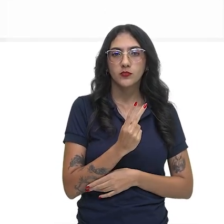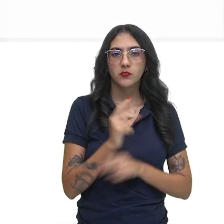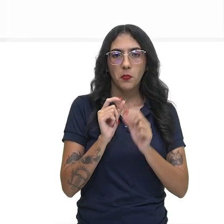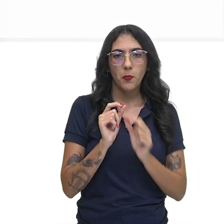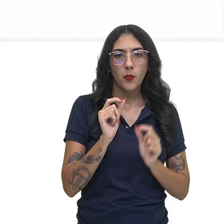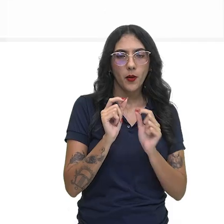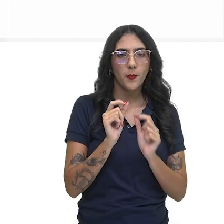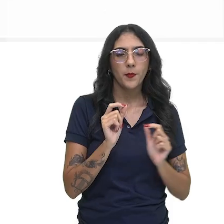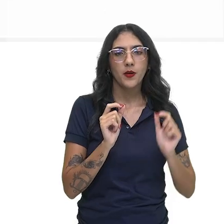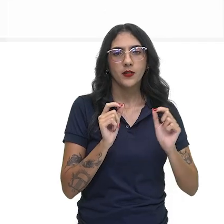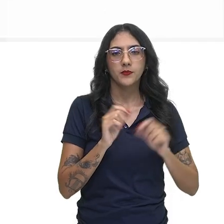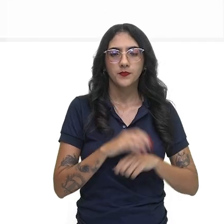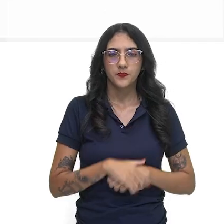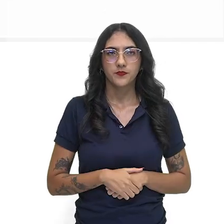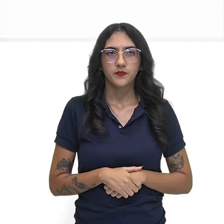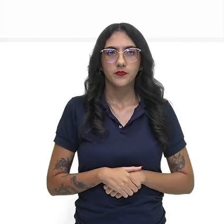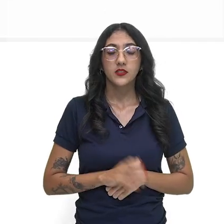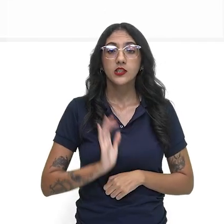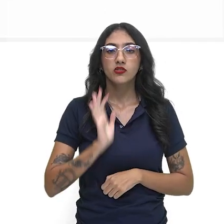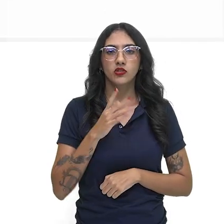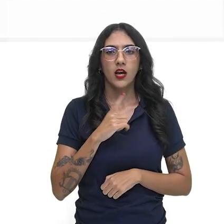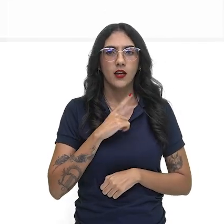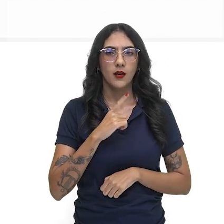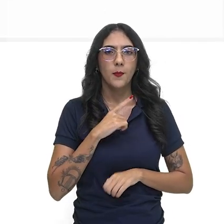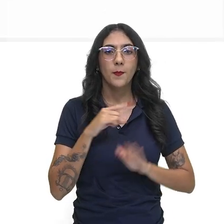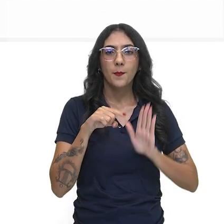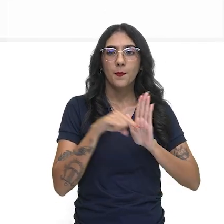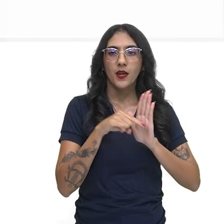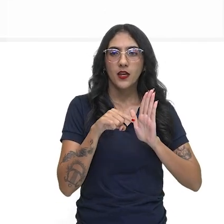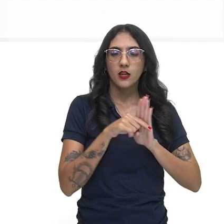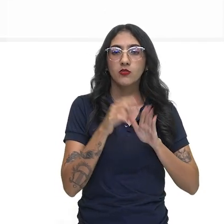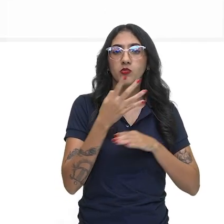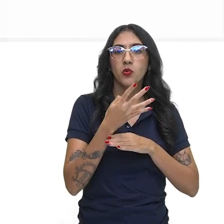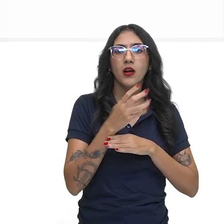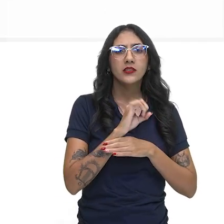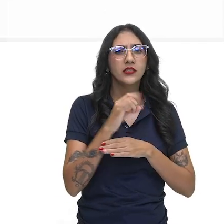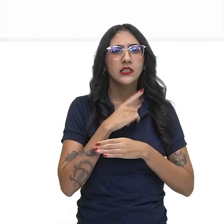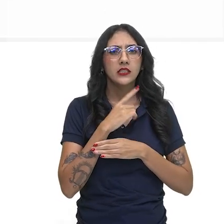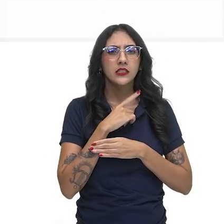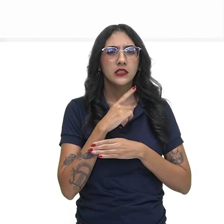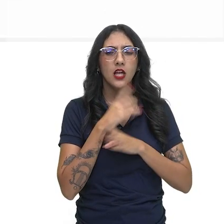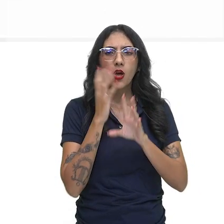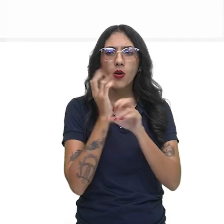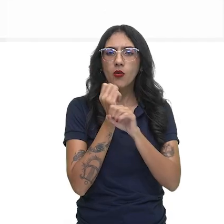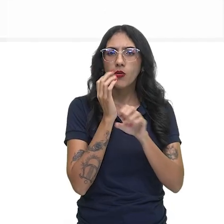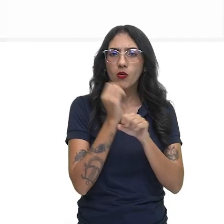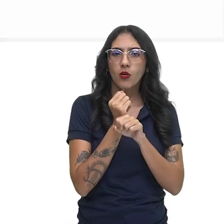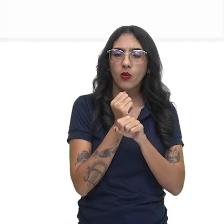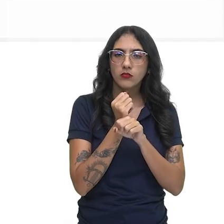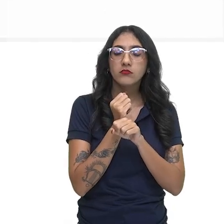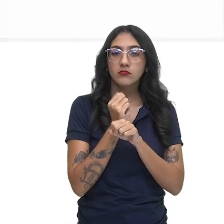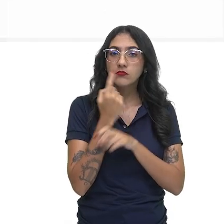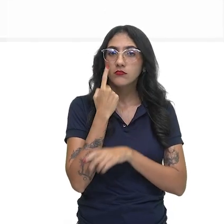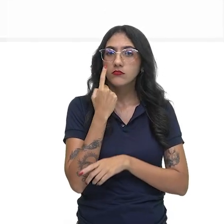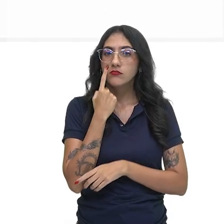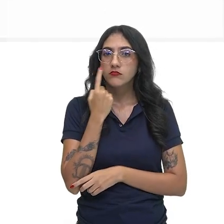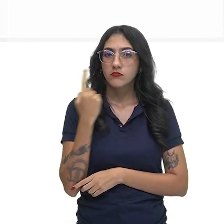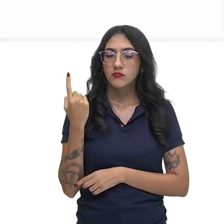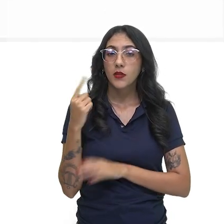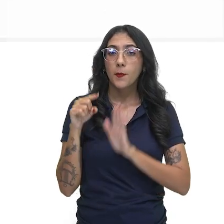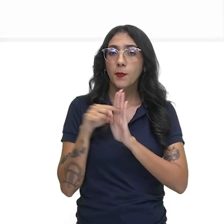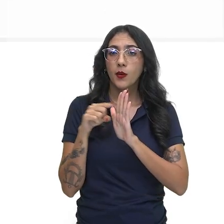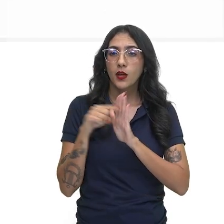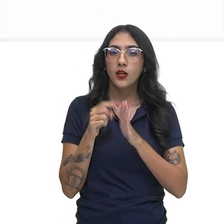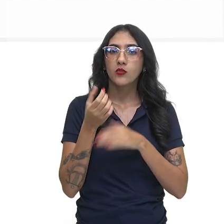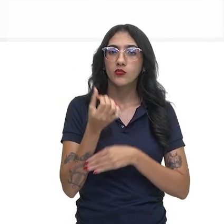casas. Como o expoente já era menos 4, quando eu somo menos 4 menos 2, o resultado é menos